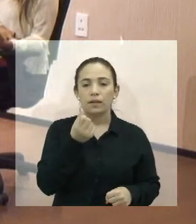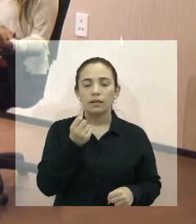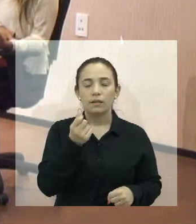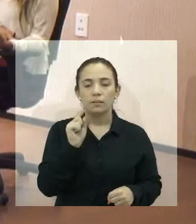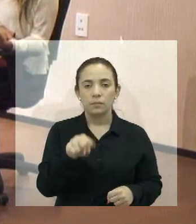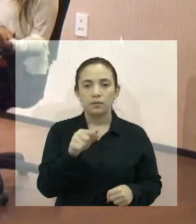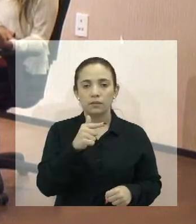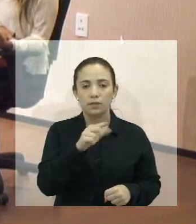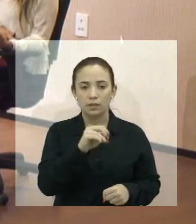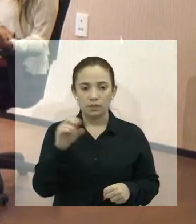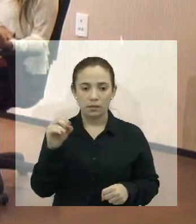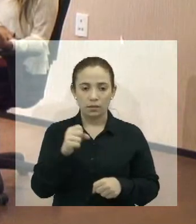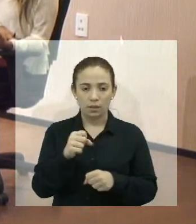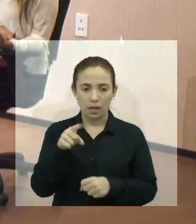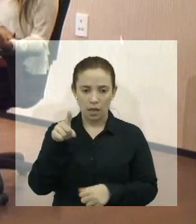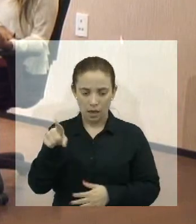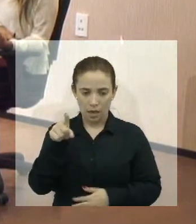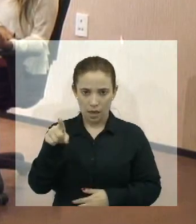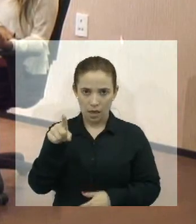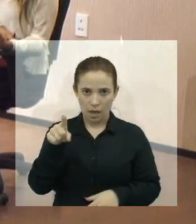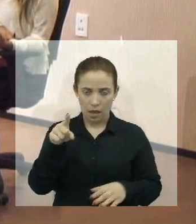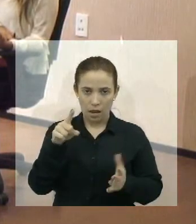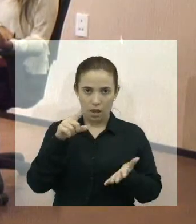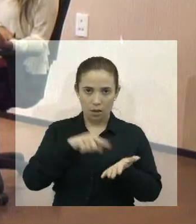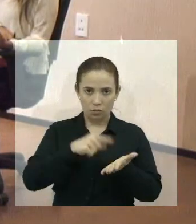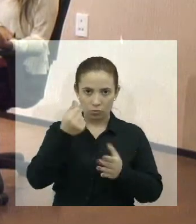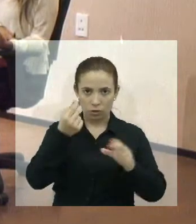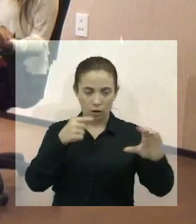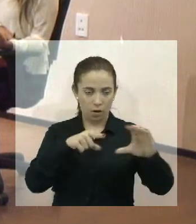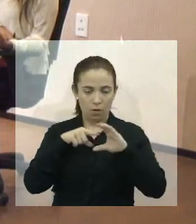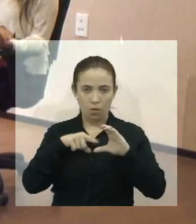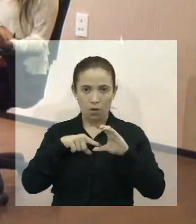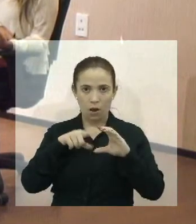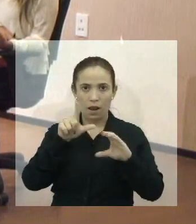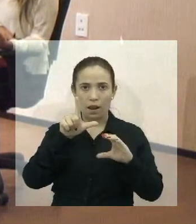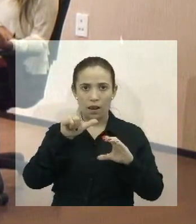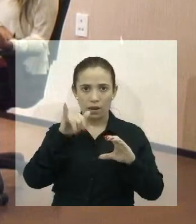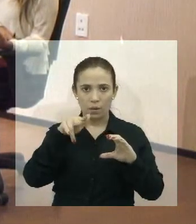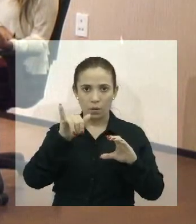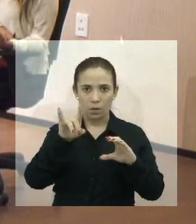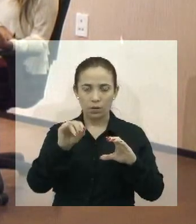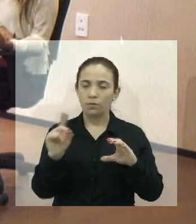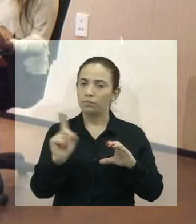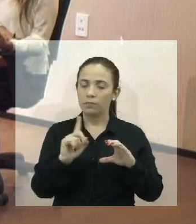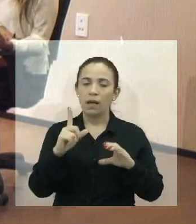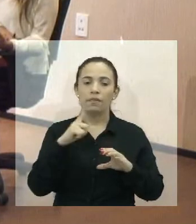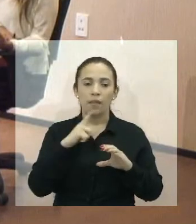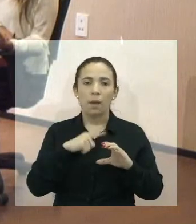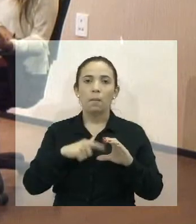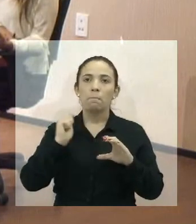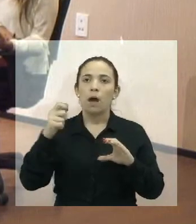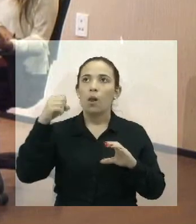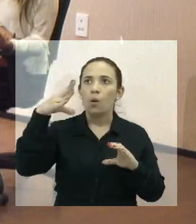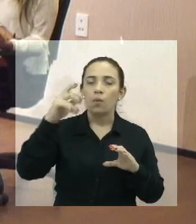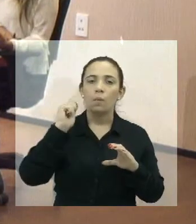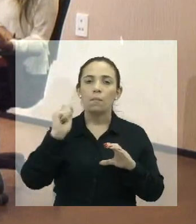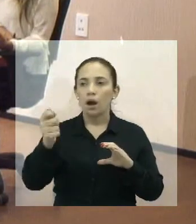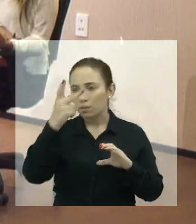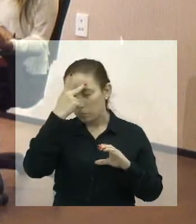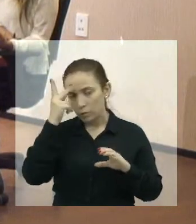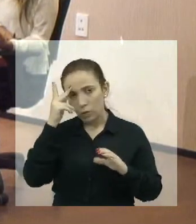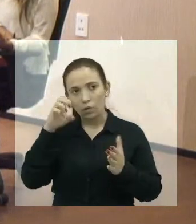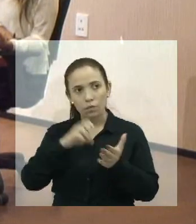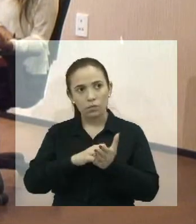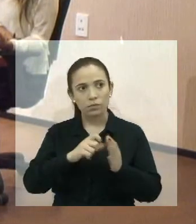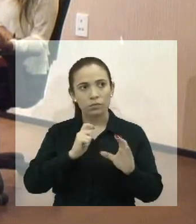mês. Isso não quer dizer que a renda líquida é 6.750. Tem a linha, tem a máquina, tem a energia, tem um ajudante. Talvez